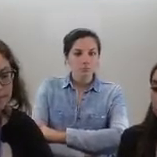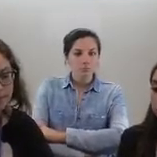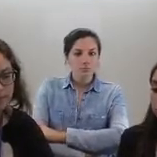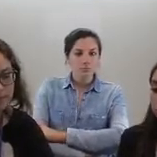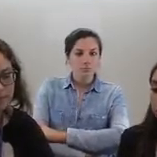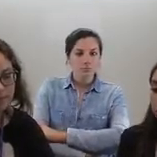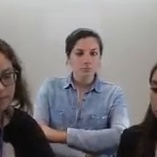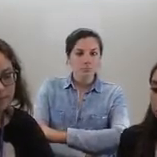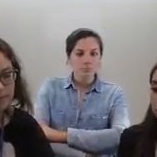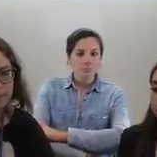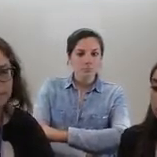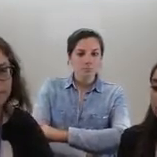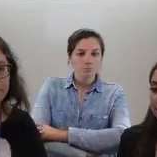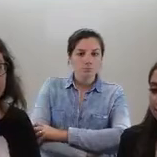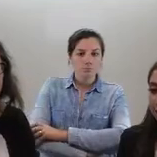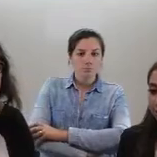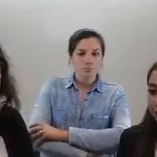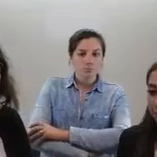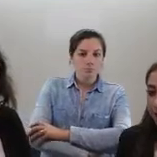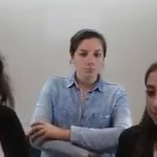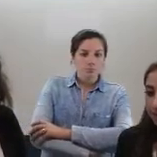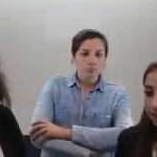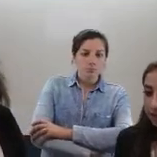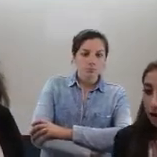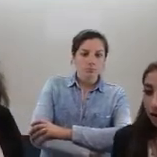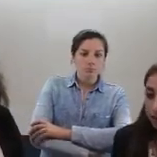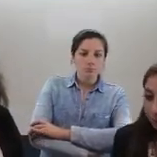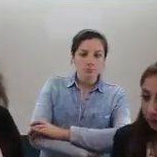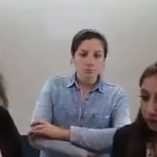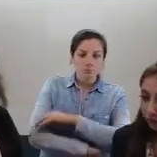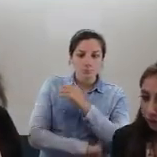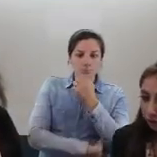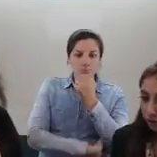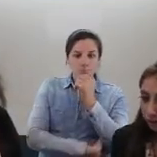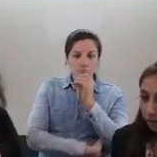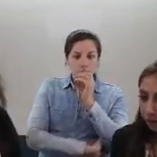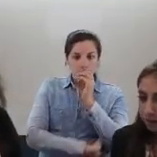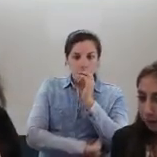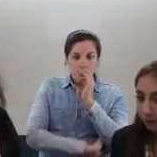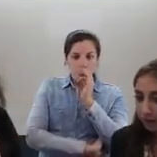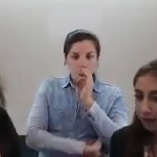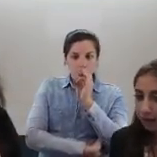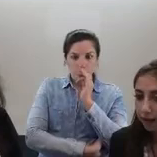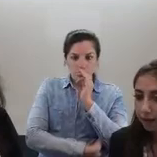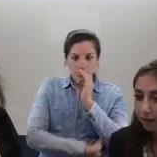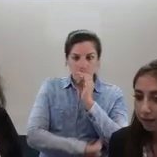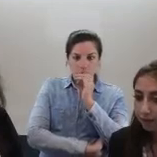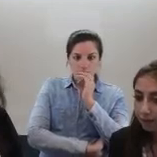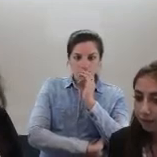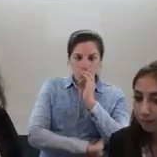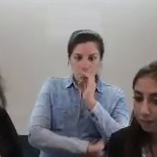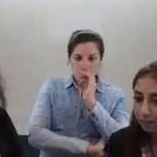de periódico, se tiver indexado na base, ele vai ter. Olha ali, Pedagogia em Foco, só para dar um exemplo ali.